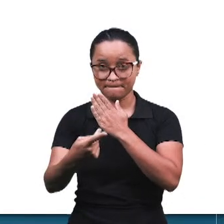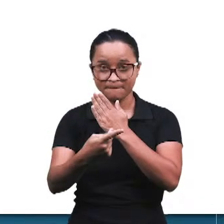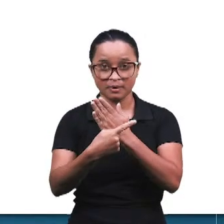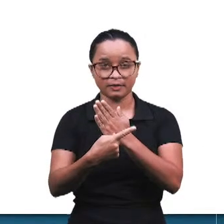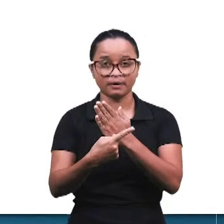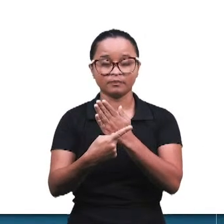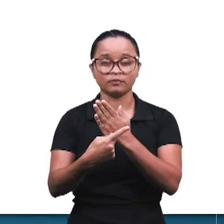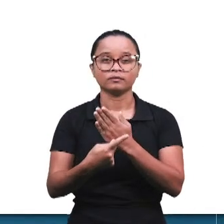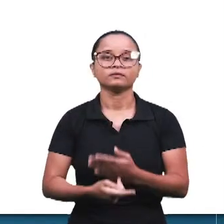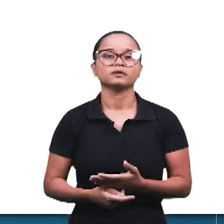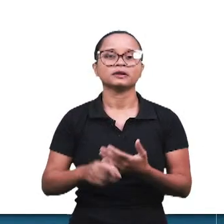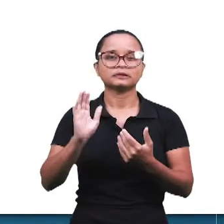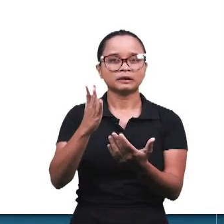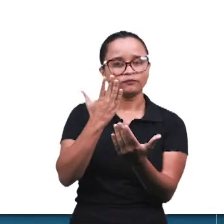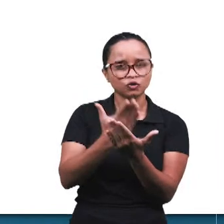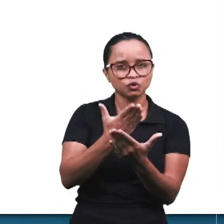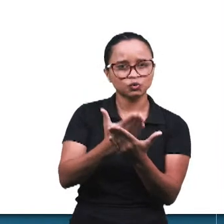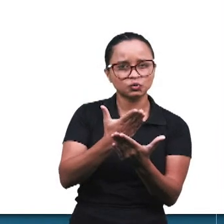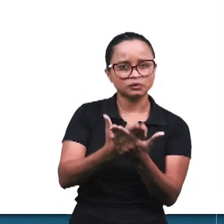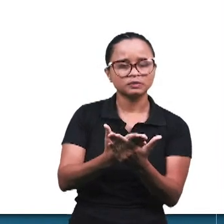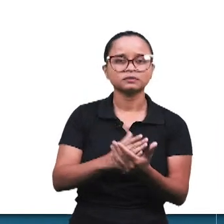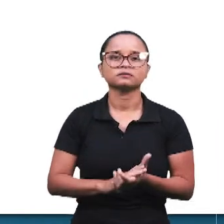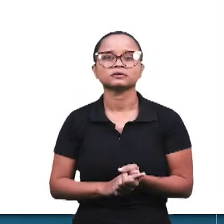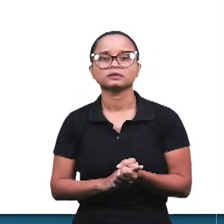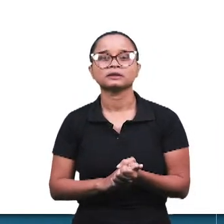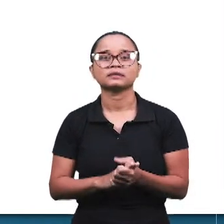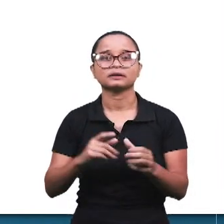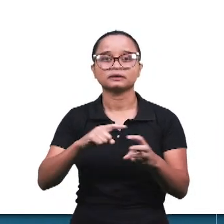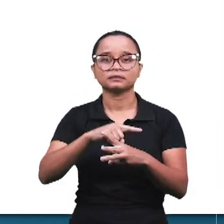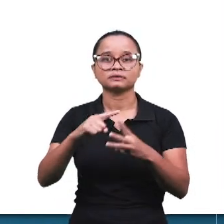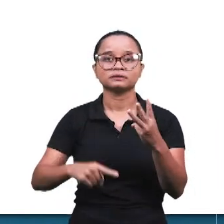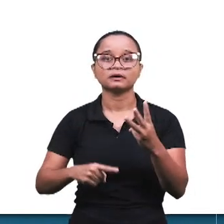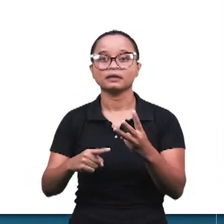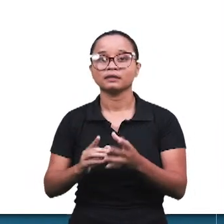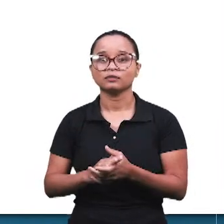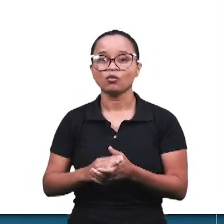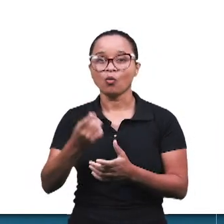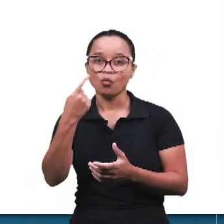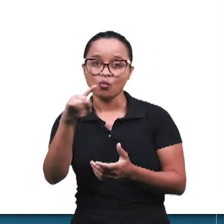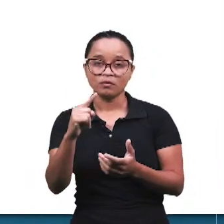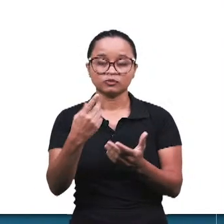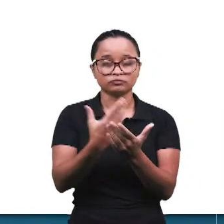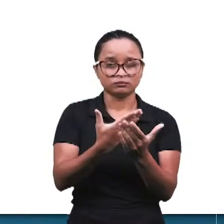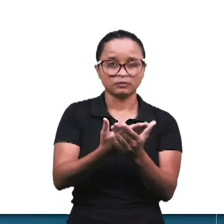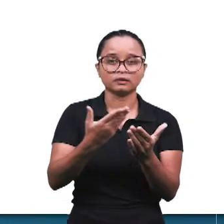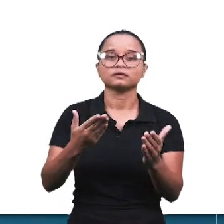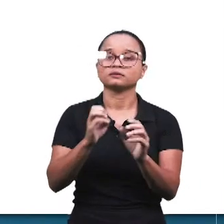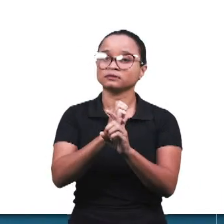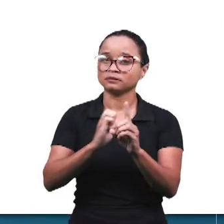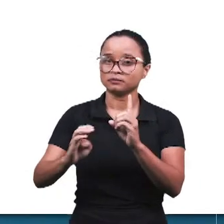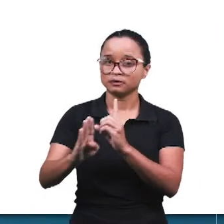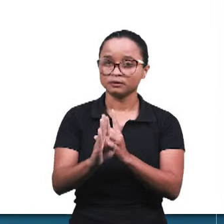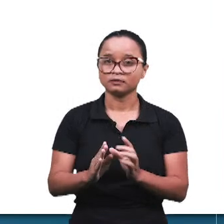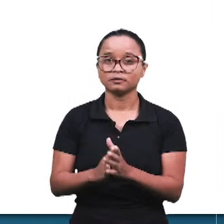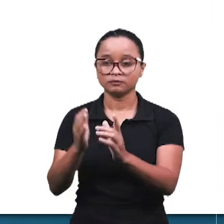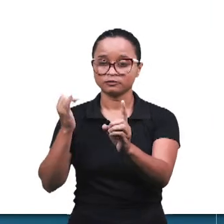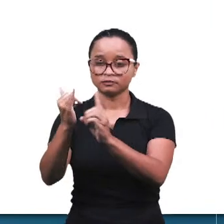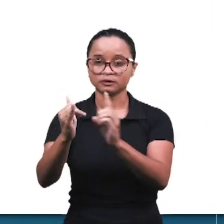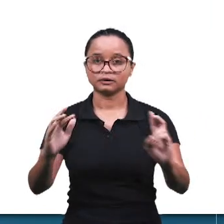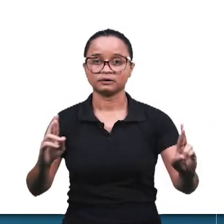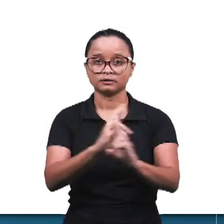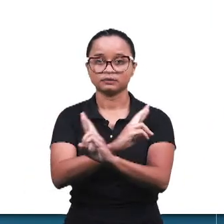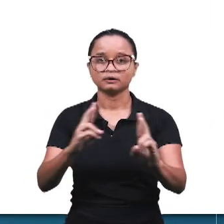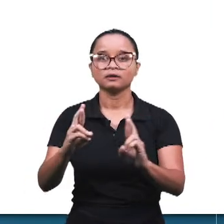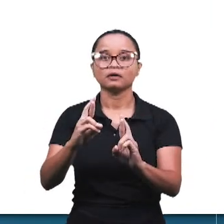na EBD, das 3 últimas parábolas estudadas na EBD, que profeticamente se